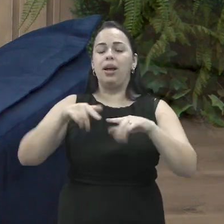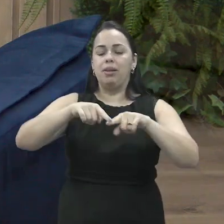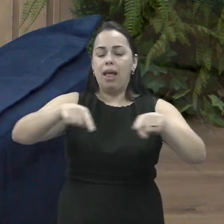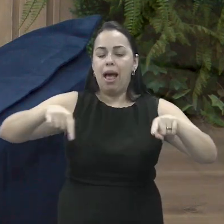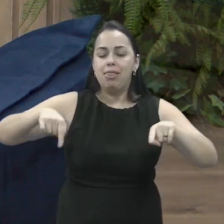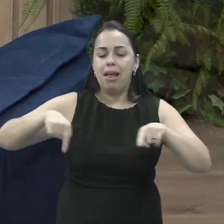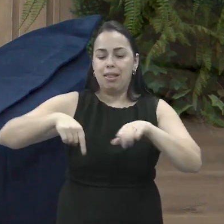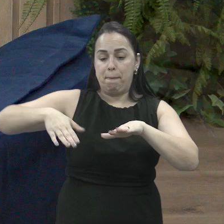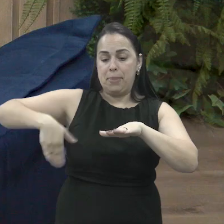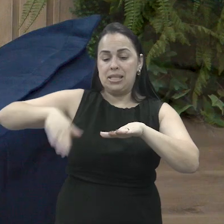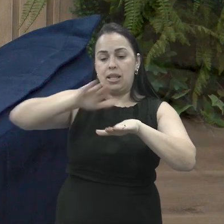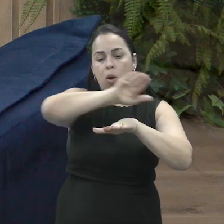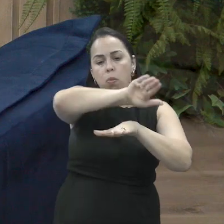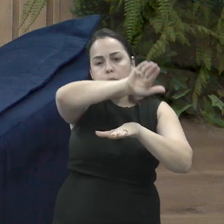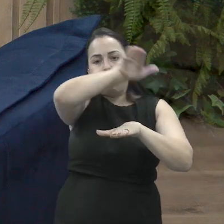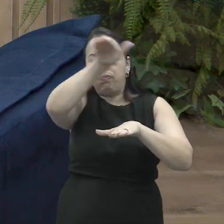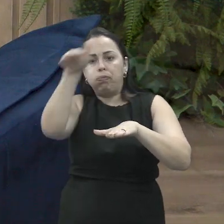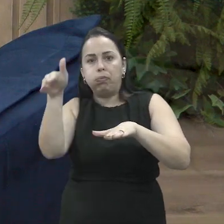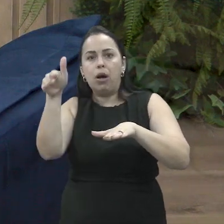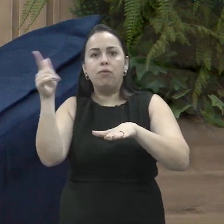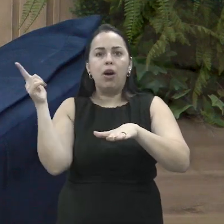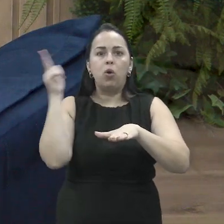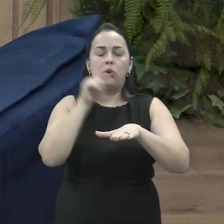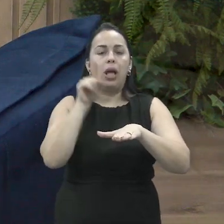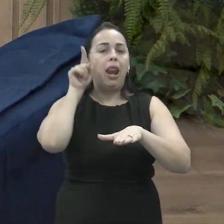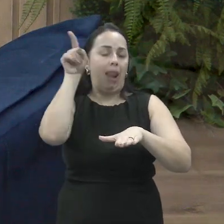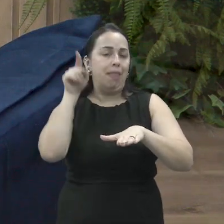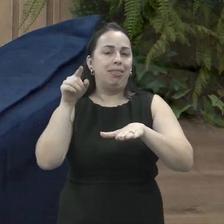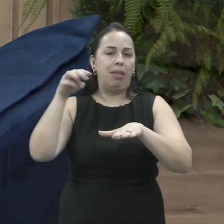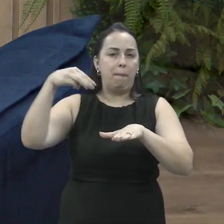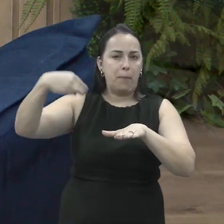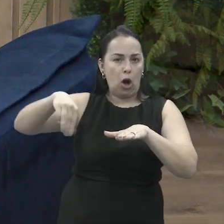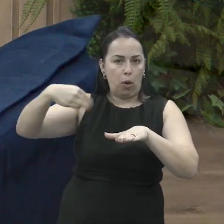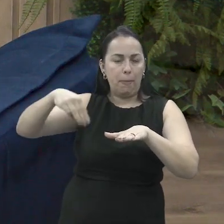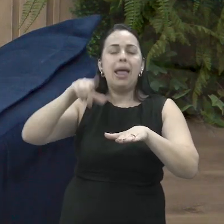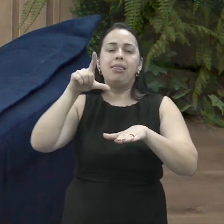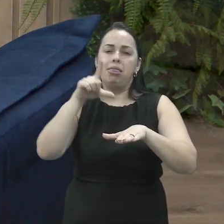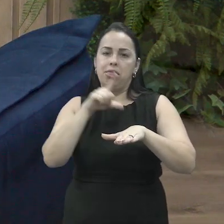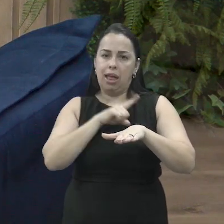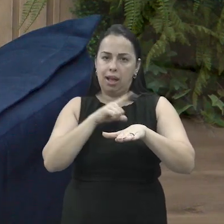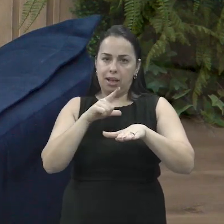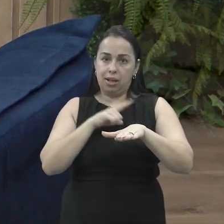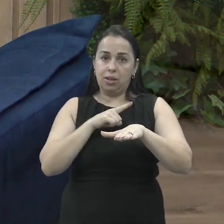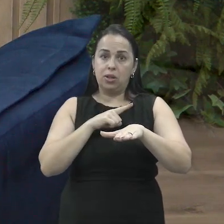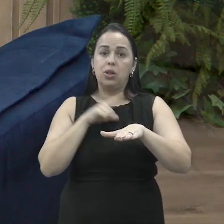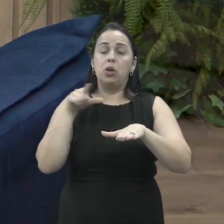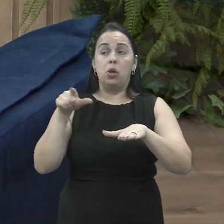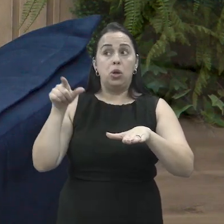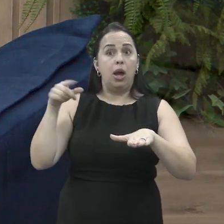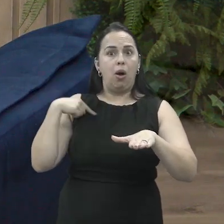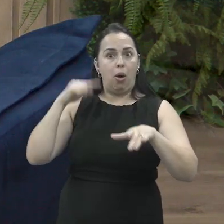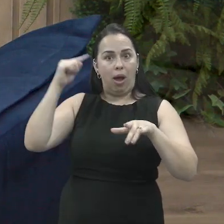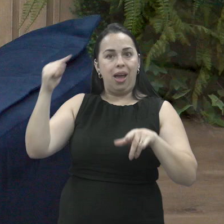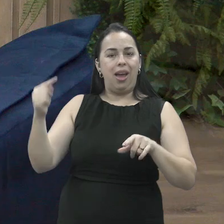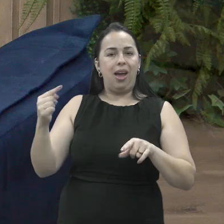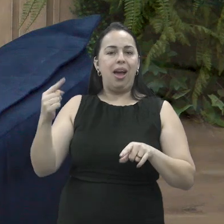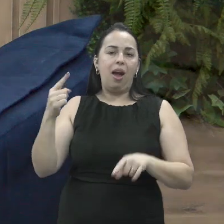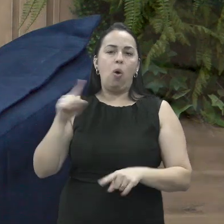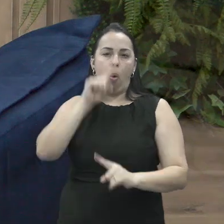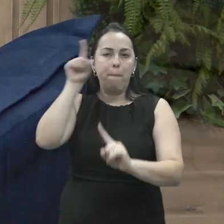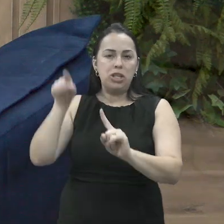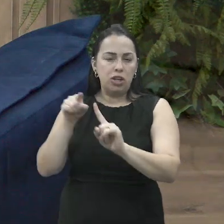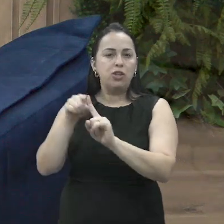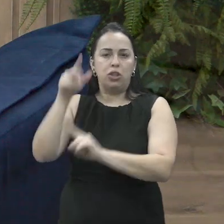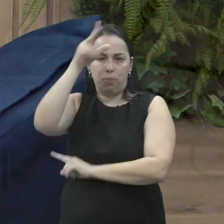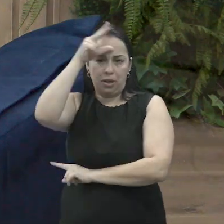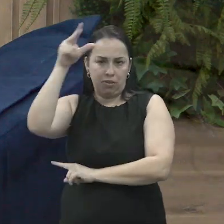caminhando na cobertura das piscinas. Foi entregue agora a cobertura do Morumbi, né, da piscina do Morumbi, e a ideia do prefeito, a